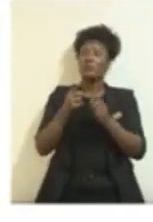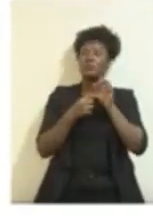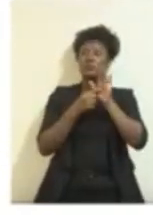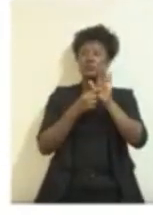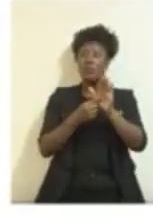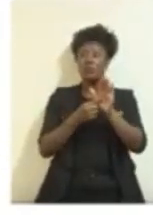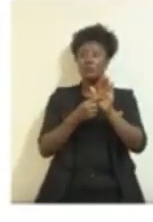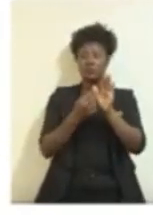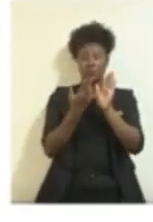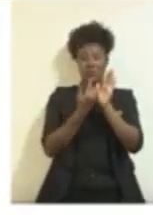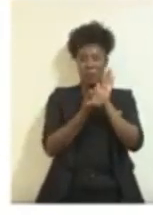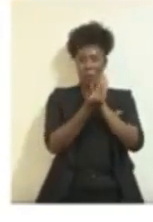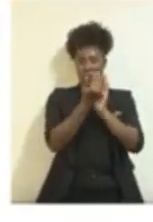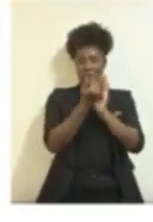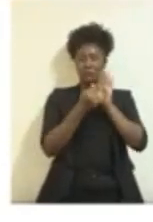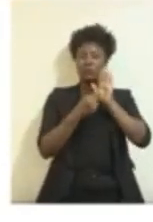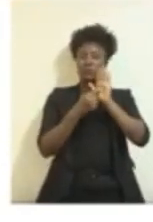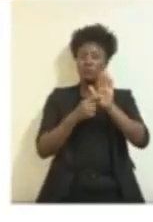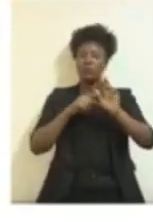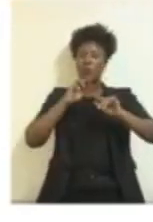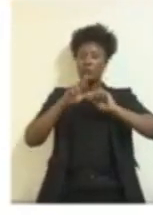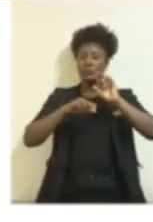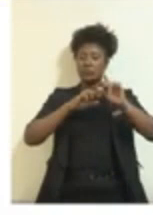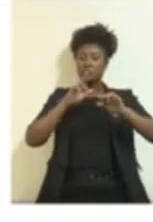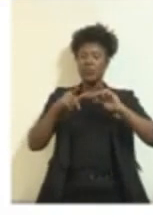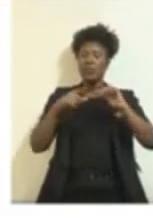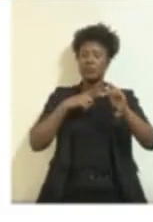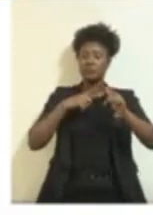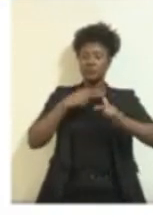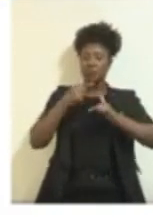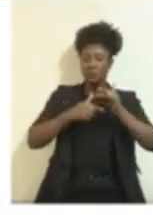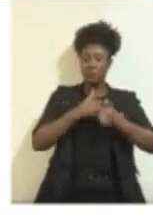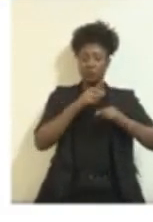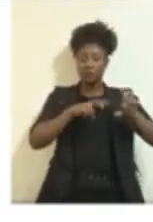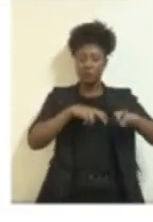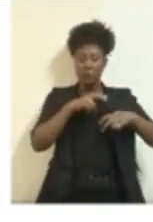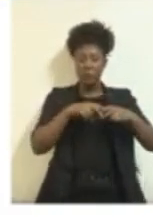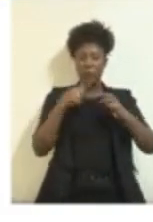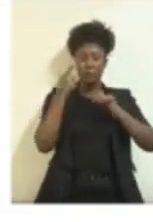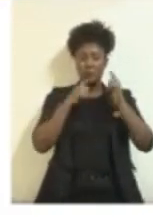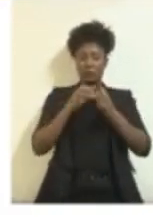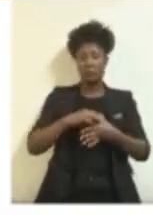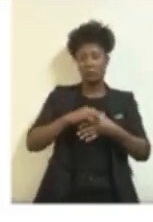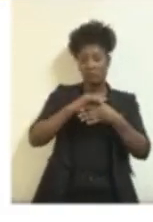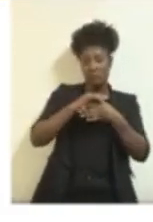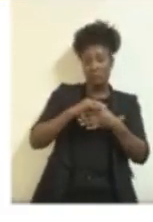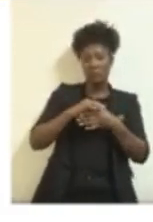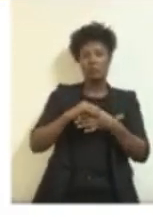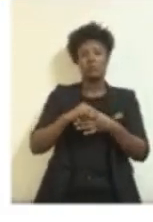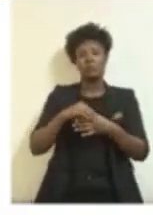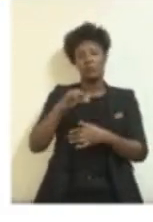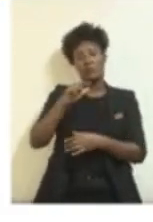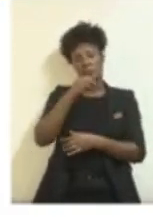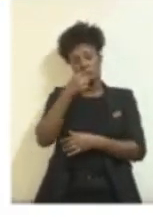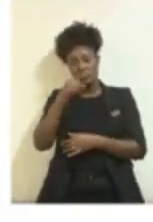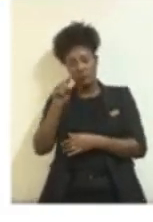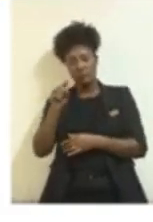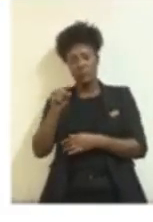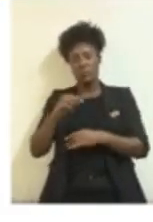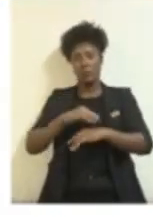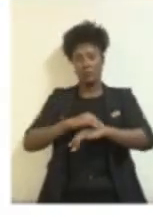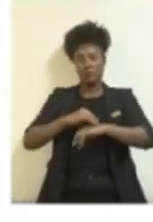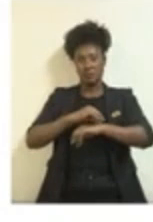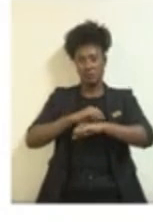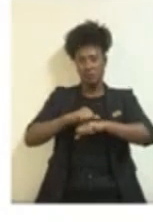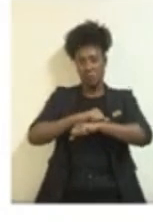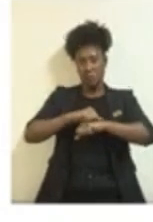bem nessa imagem, né, a diversidade de serviços que um campo presta. Ele produz carne, ele produz lã, ele produz couro, ele produz